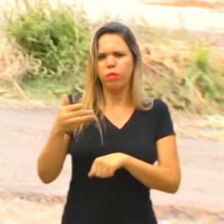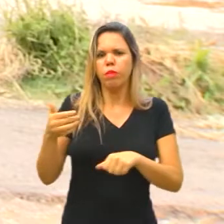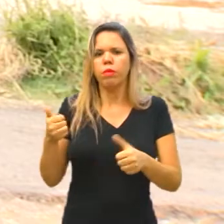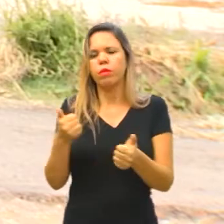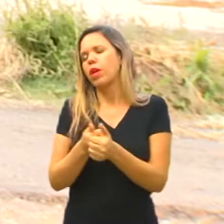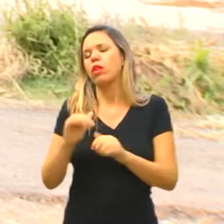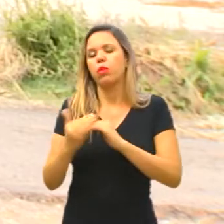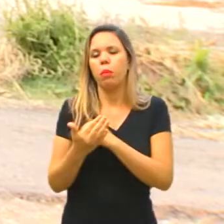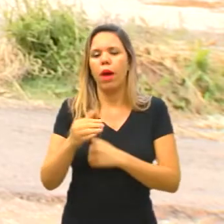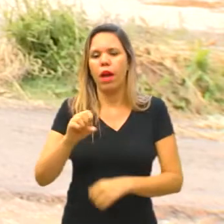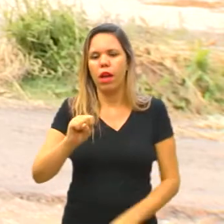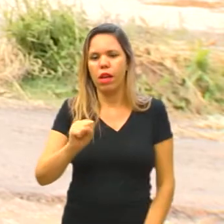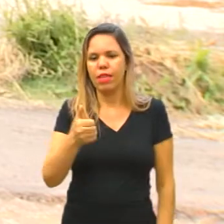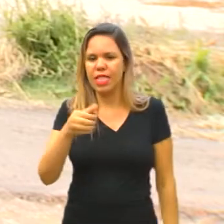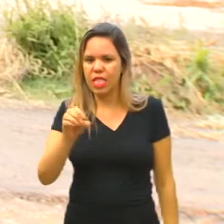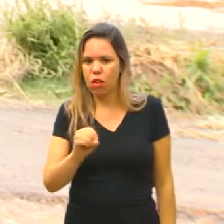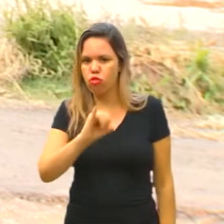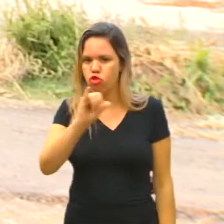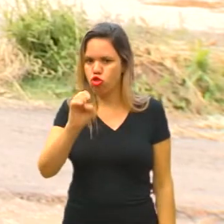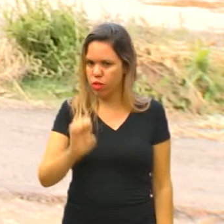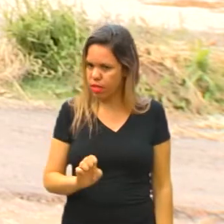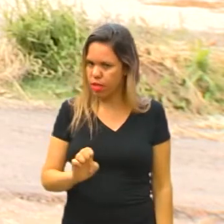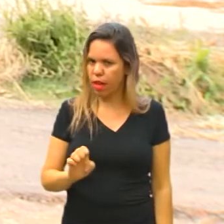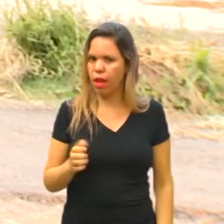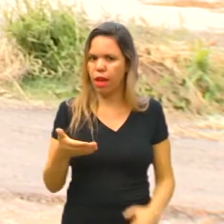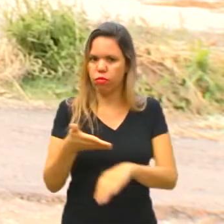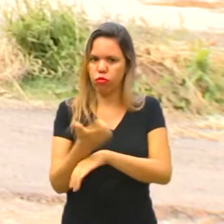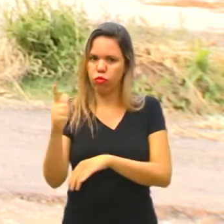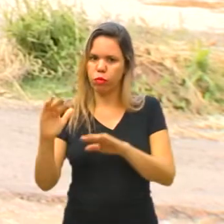ônibus que passam lá em cima no São José,